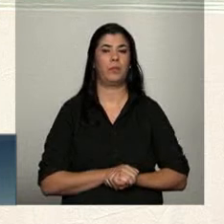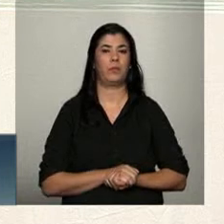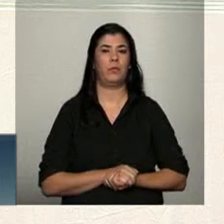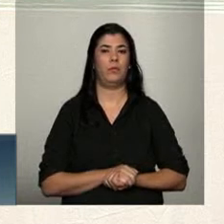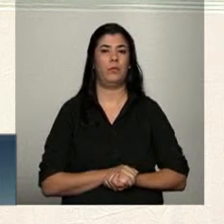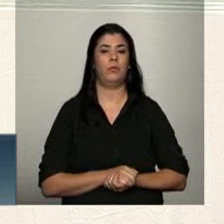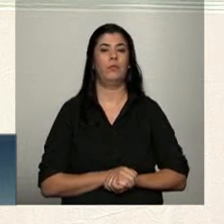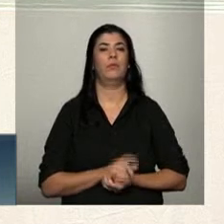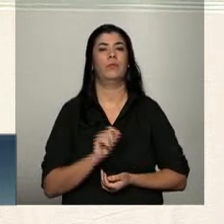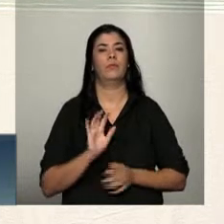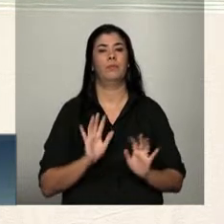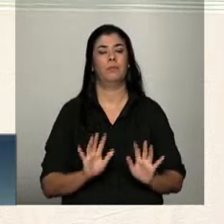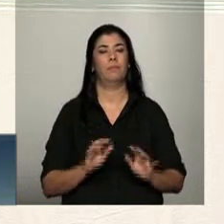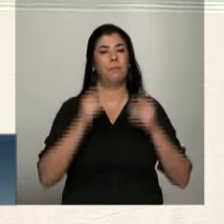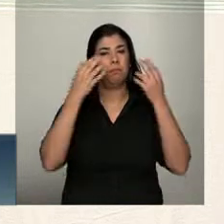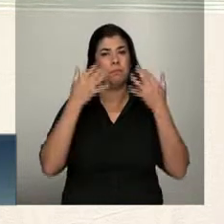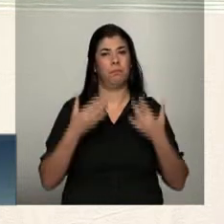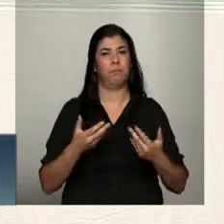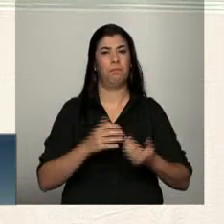periódica.